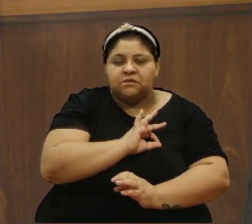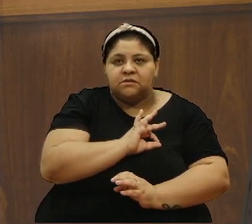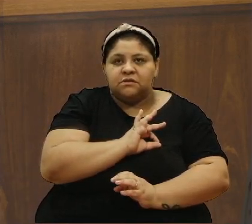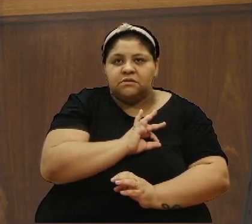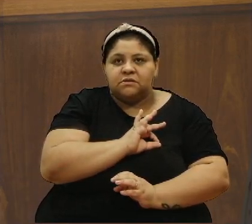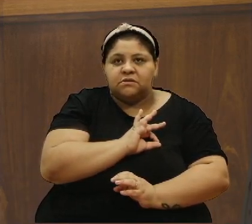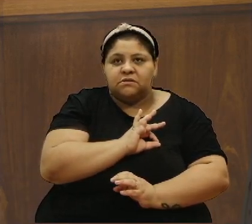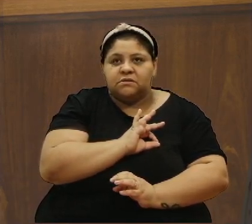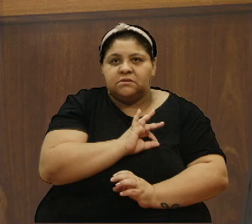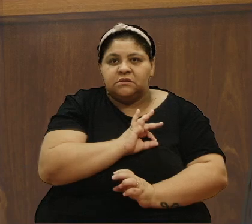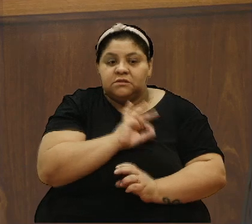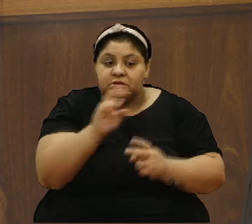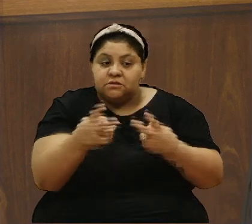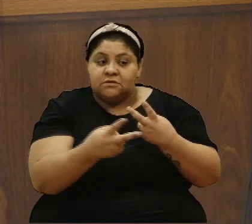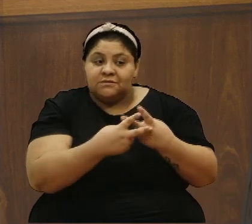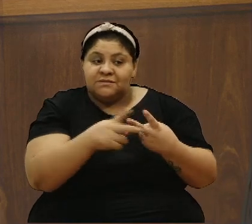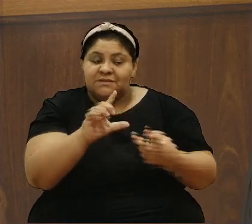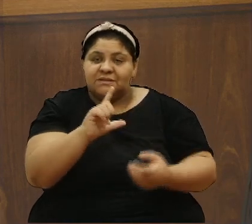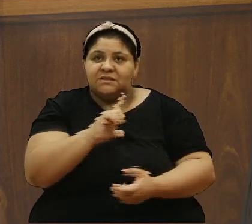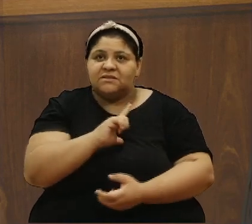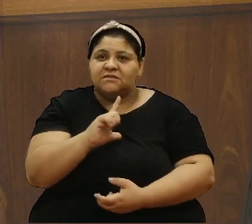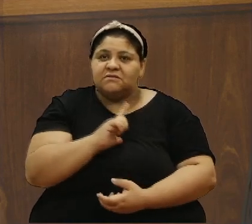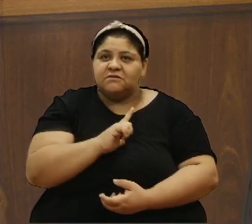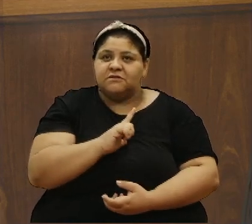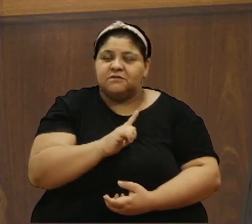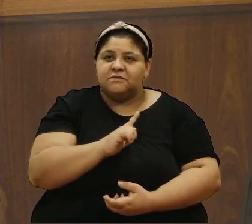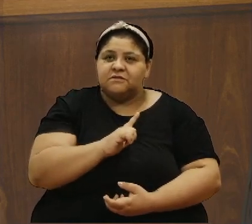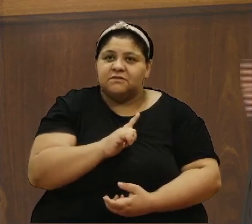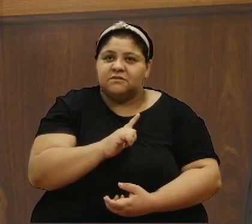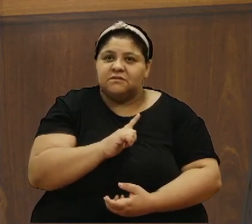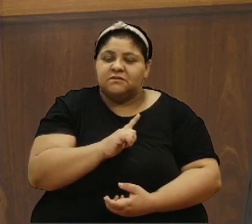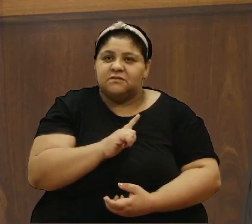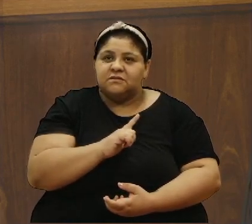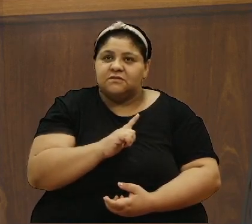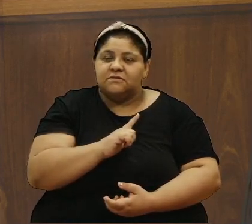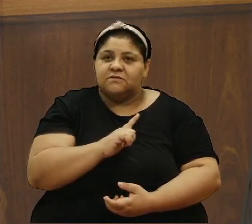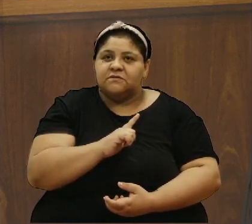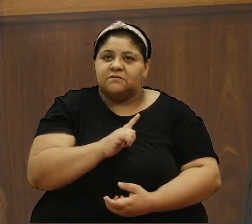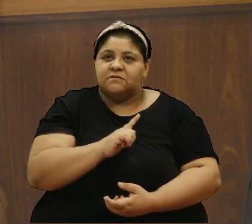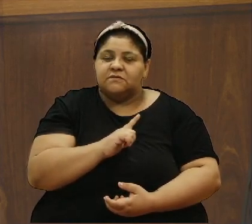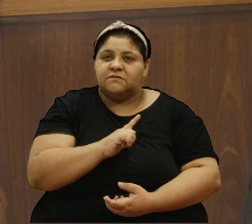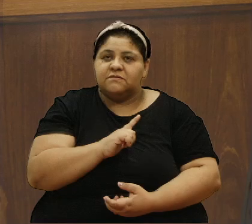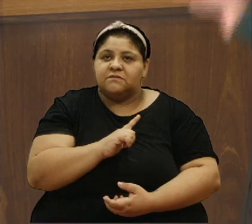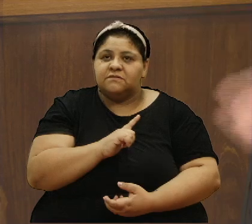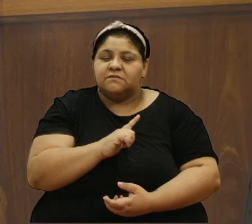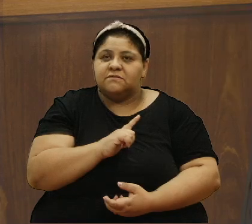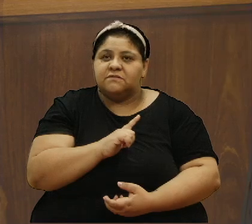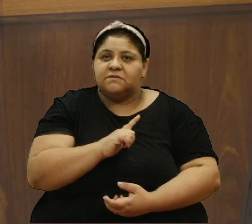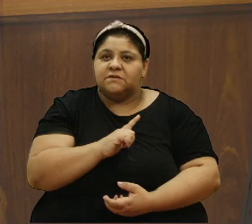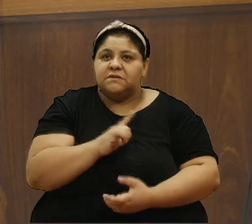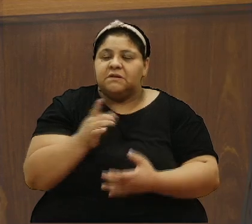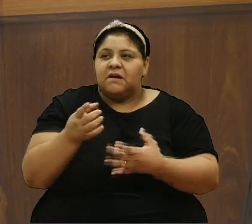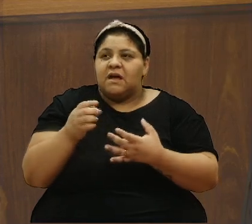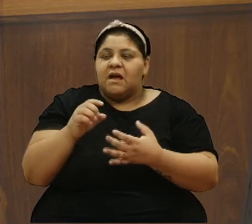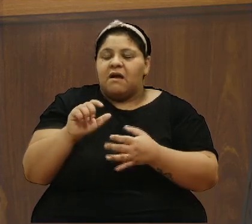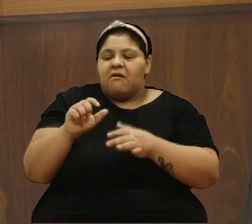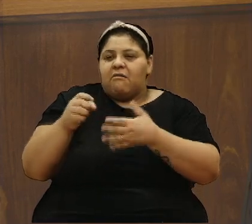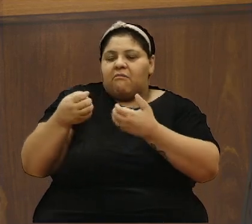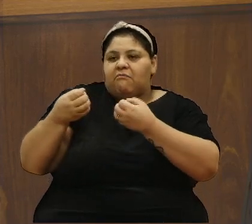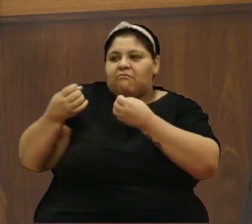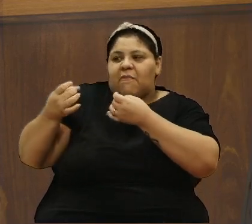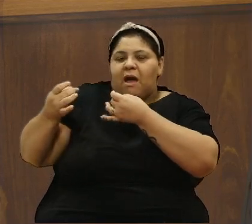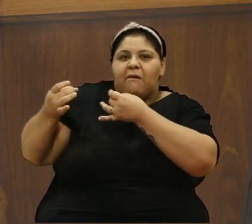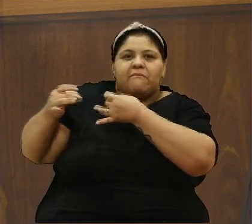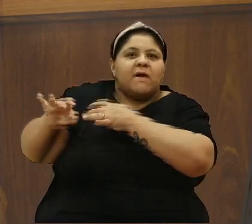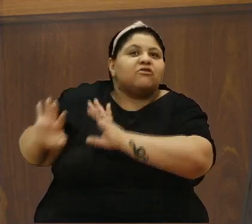das penitenciárias têm que ficar à mercê daquele local devido